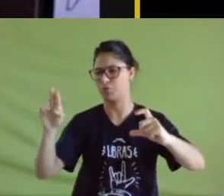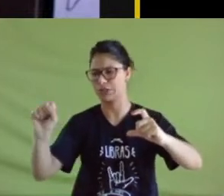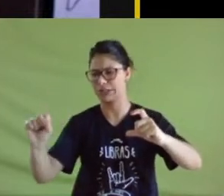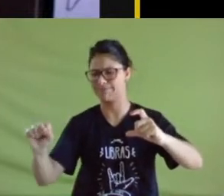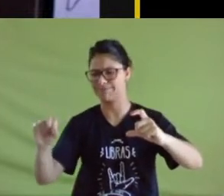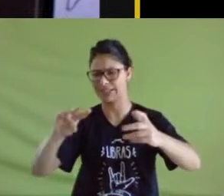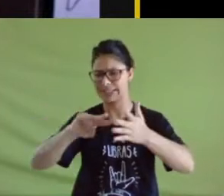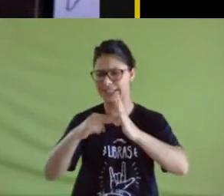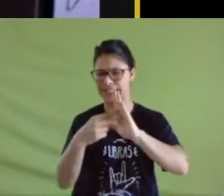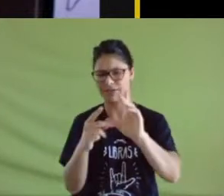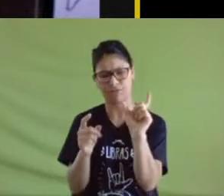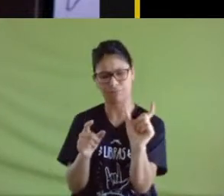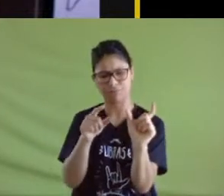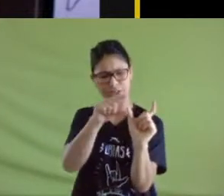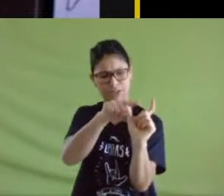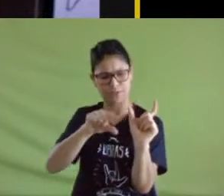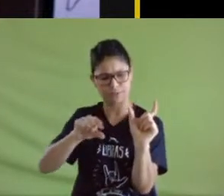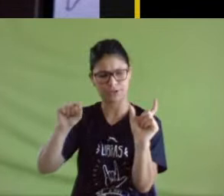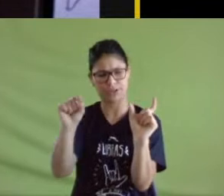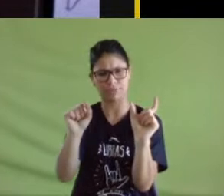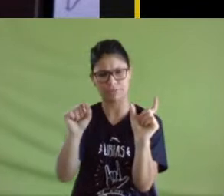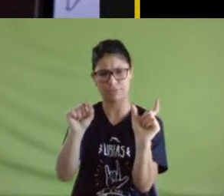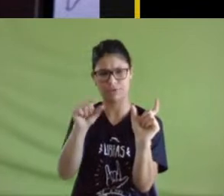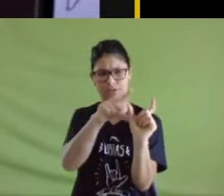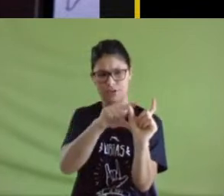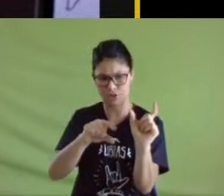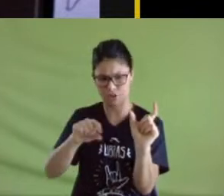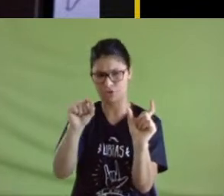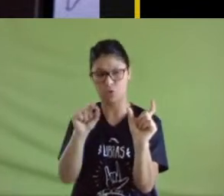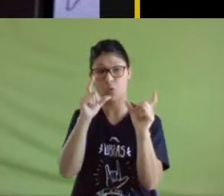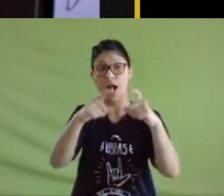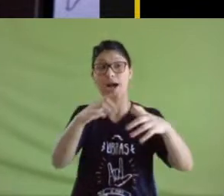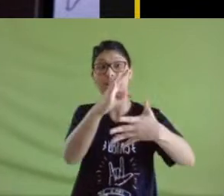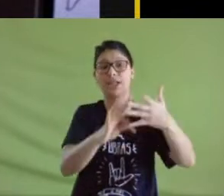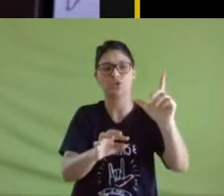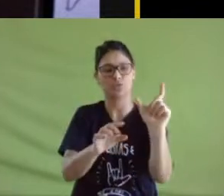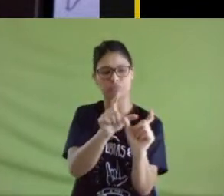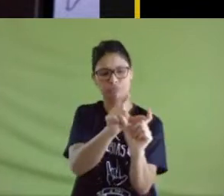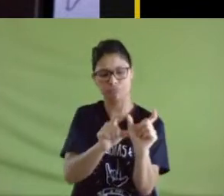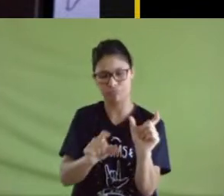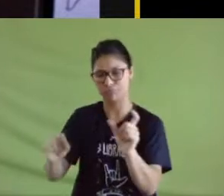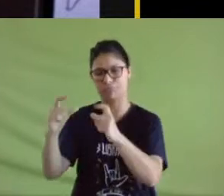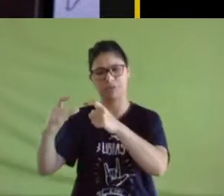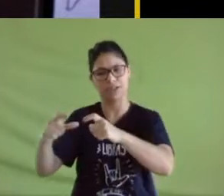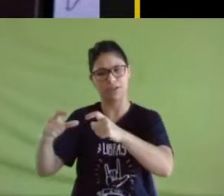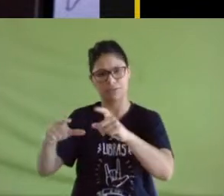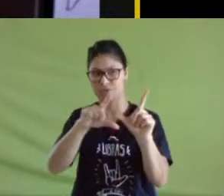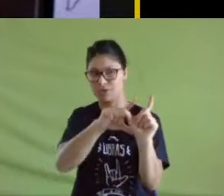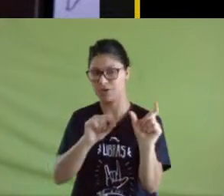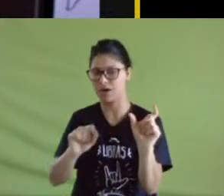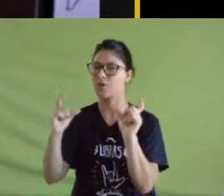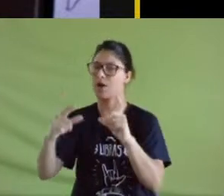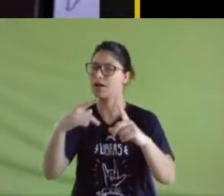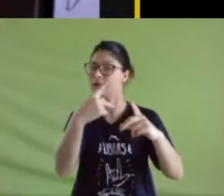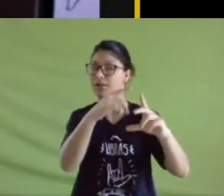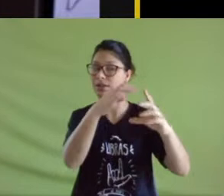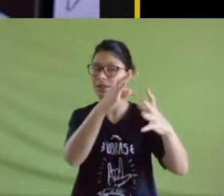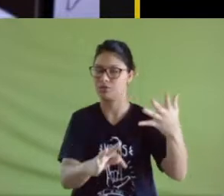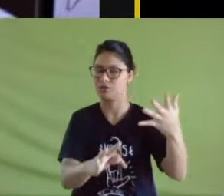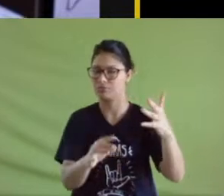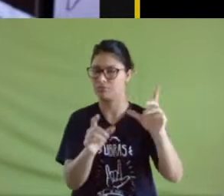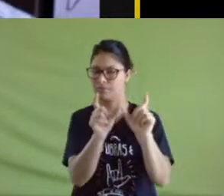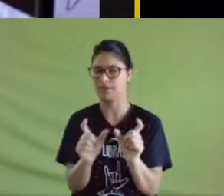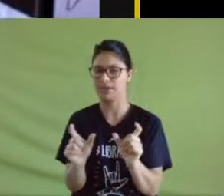eu seleciono. É um lugar do texto. E, ao mesmo tempo, ela é